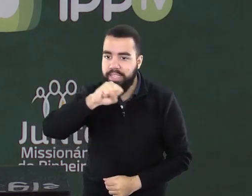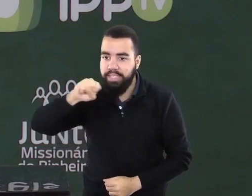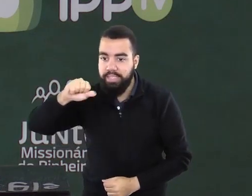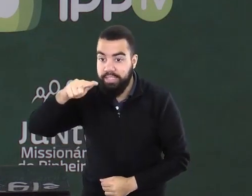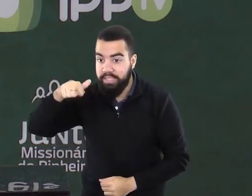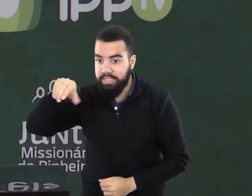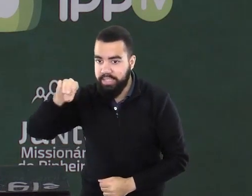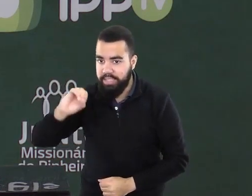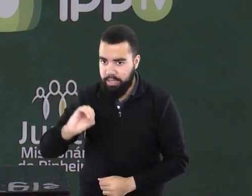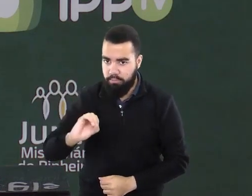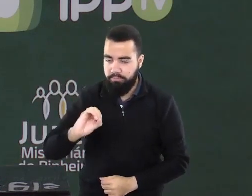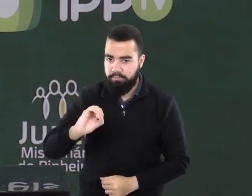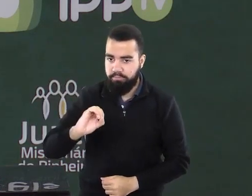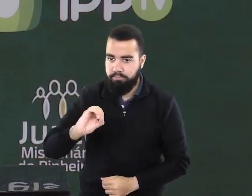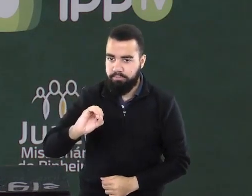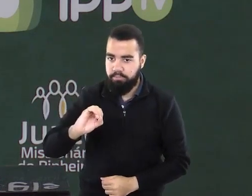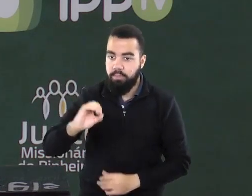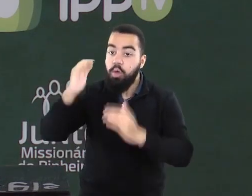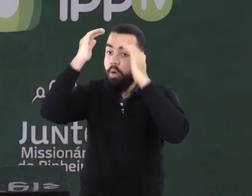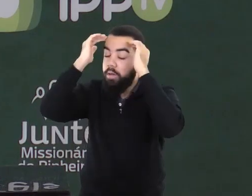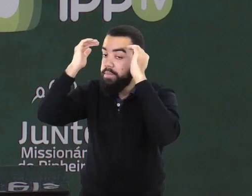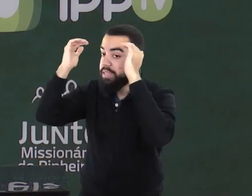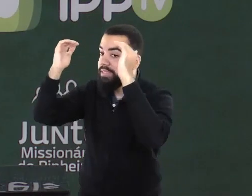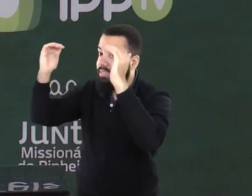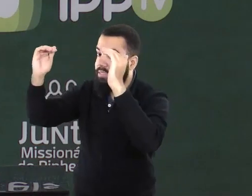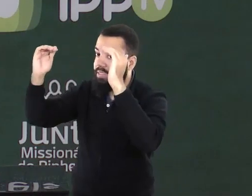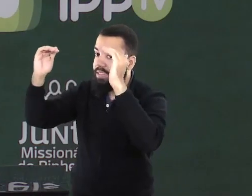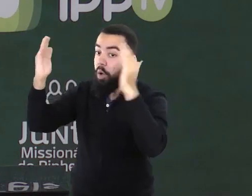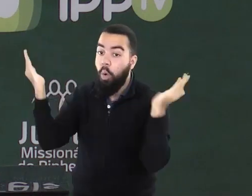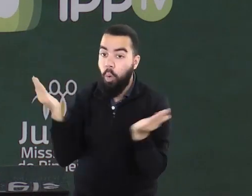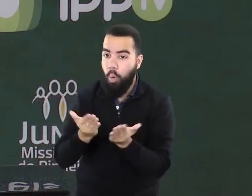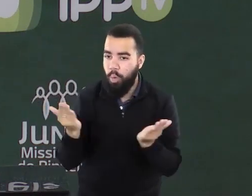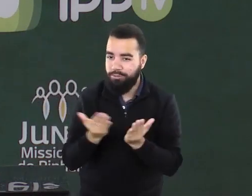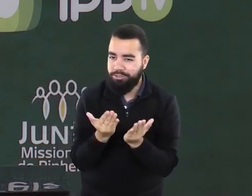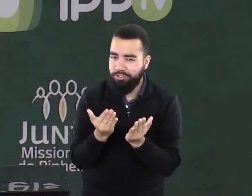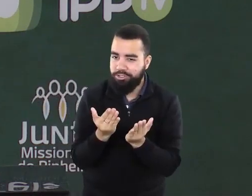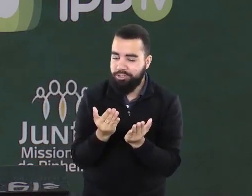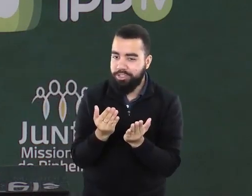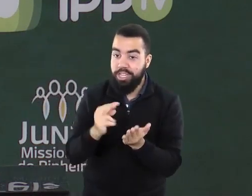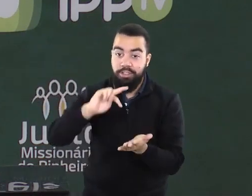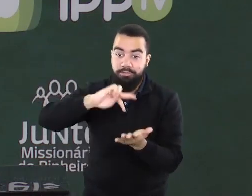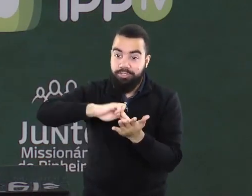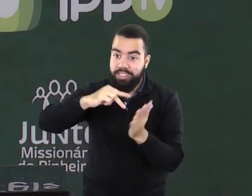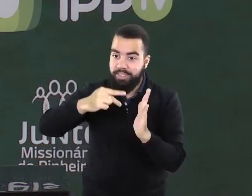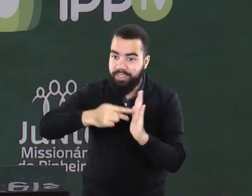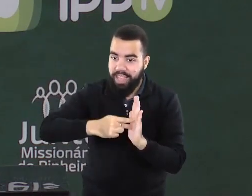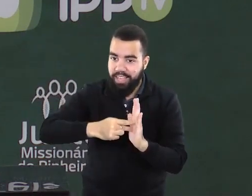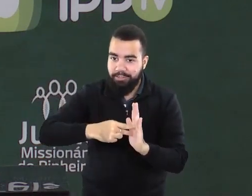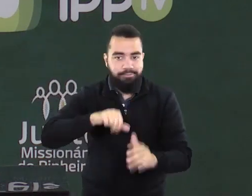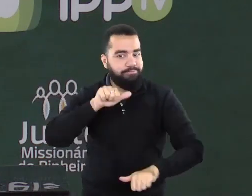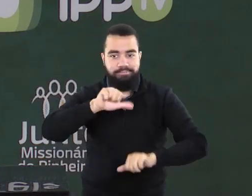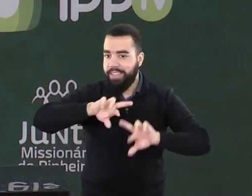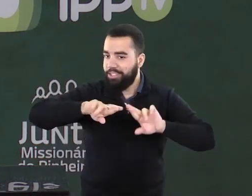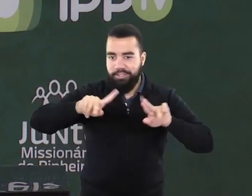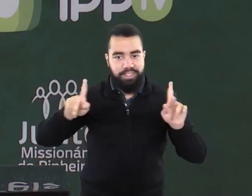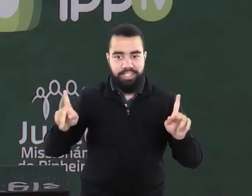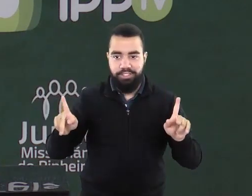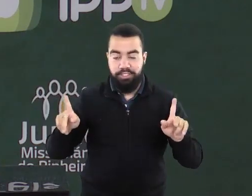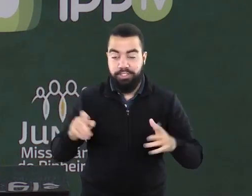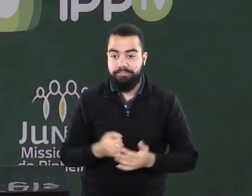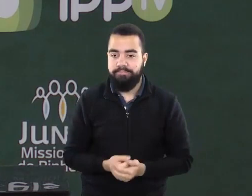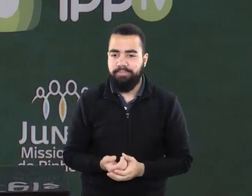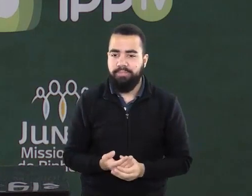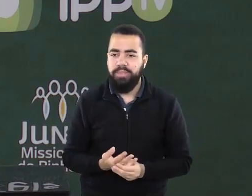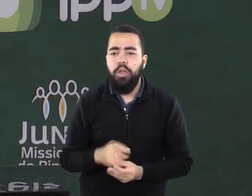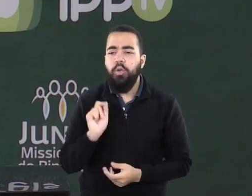Até porque esta palavra, ela é muito distorcida hoje, mal compreendida. Na verdade,